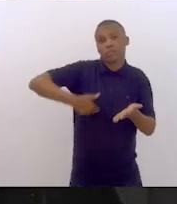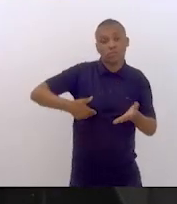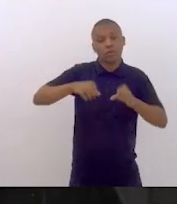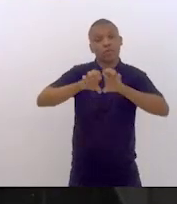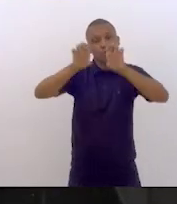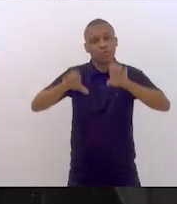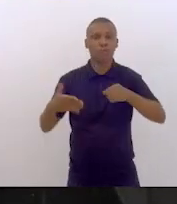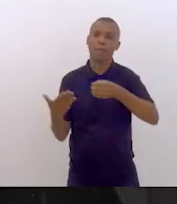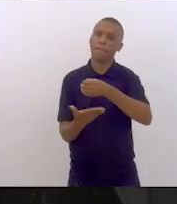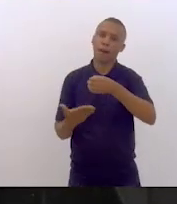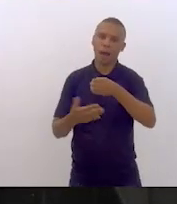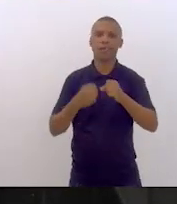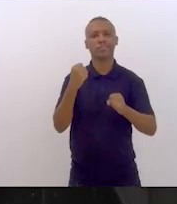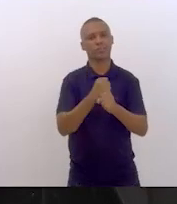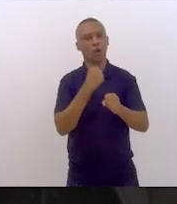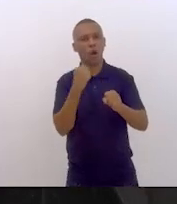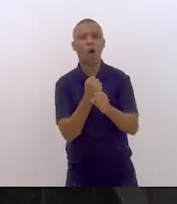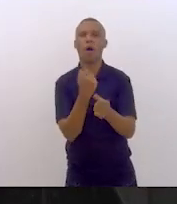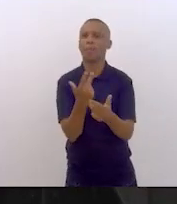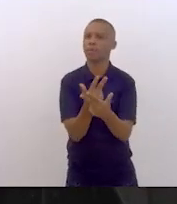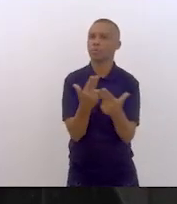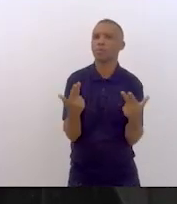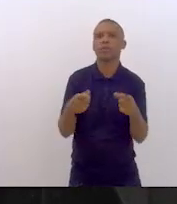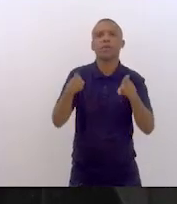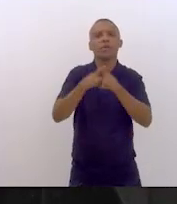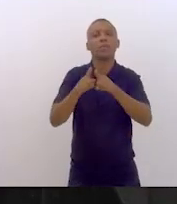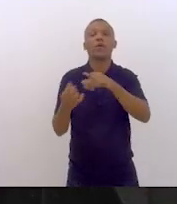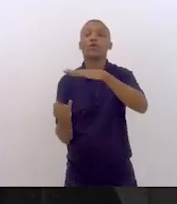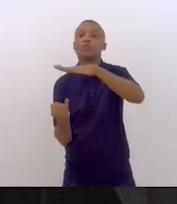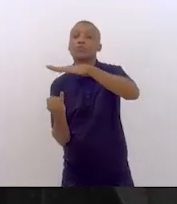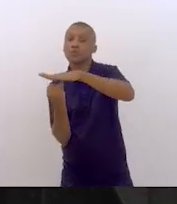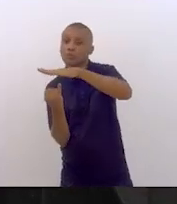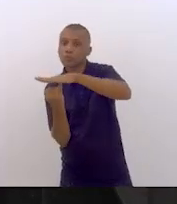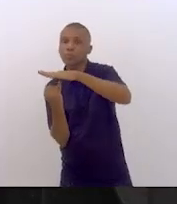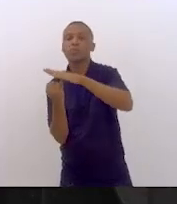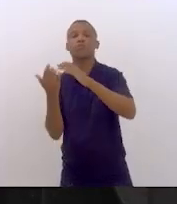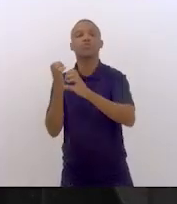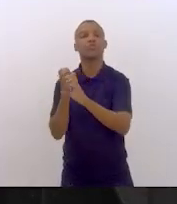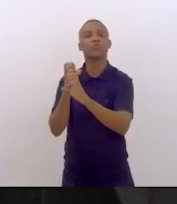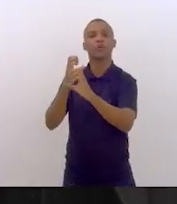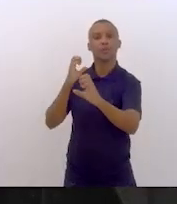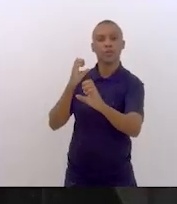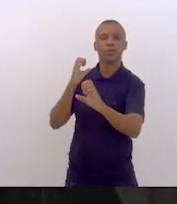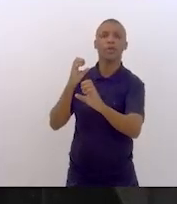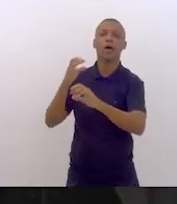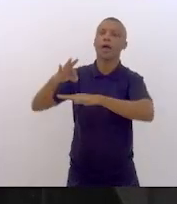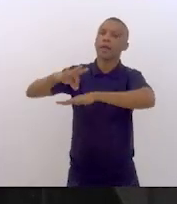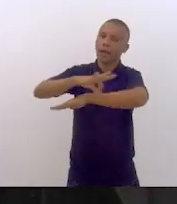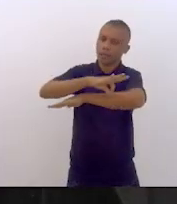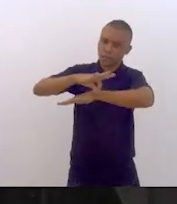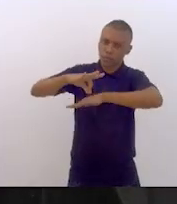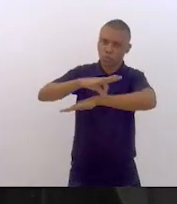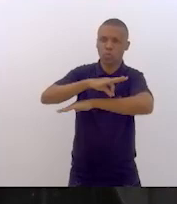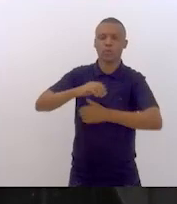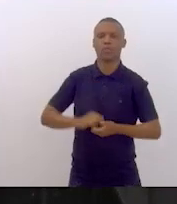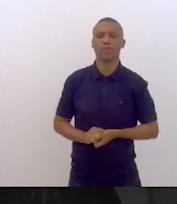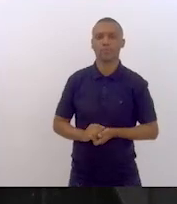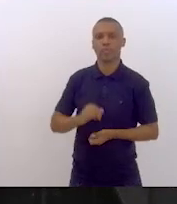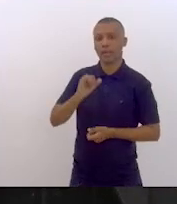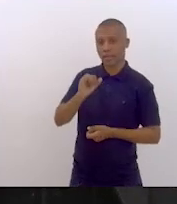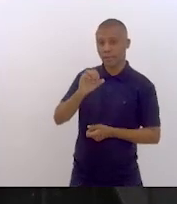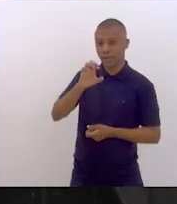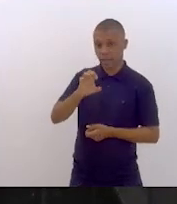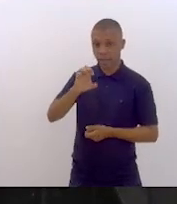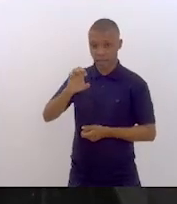infraestruturas e obras e o estudo de e o Instituto de Engenharia e arquitetura o i é